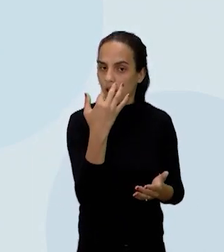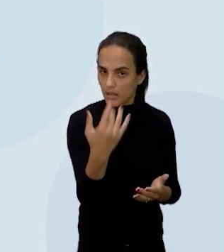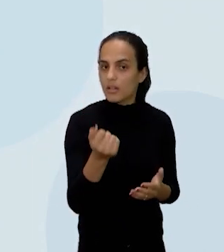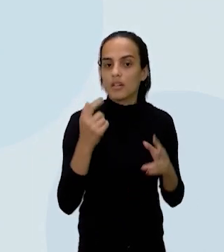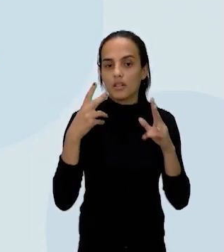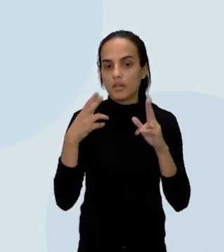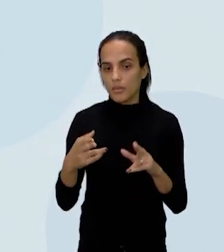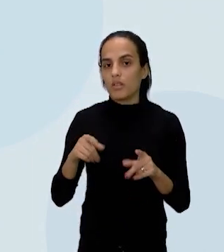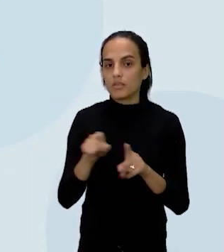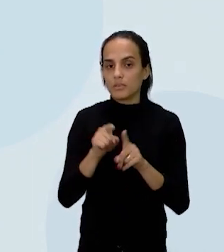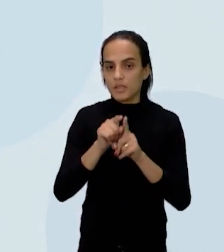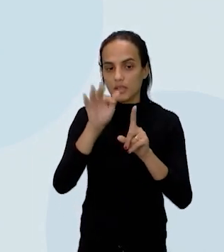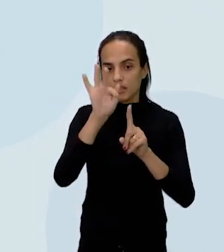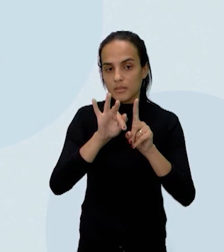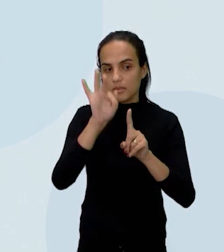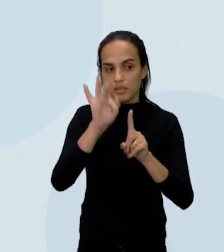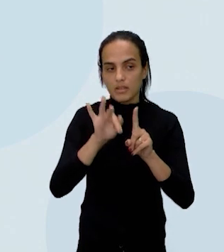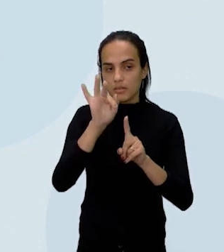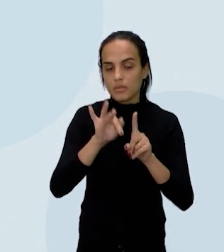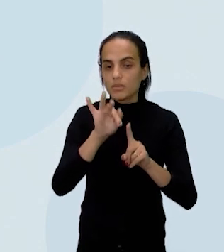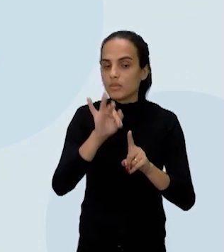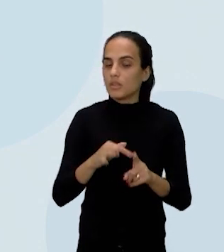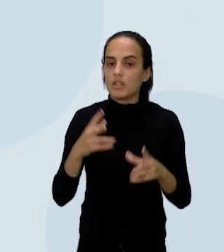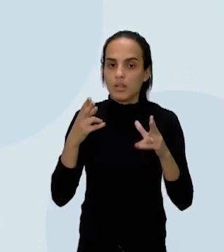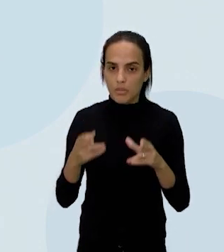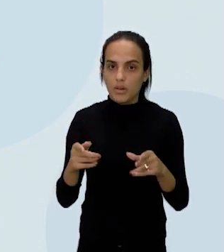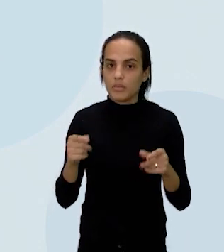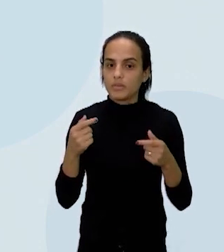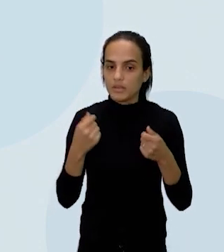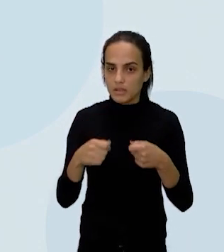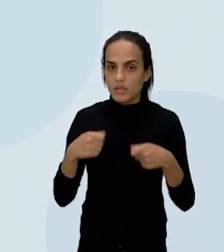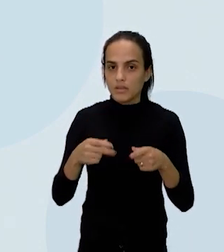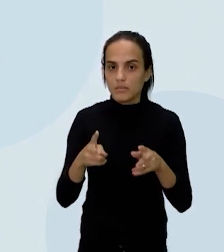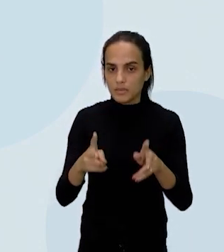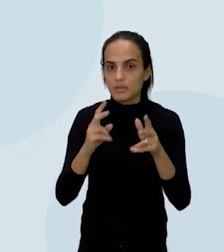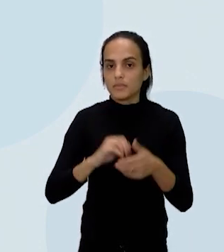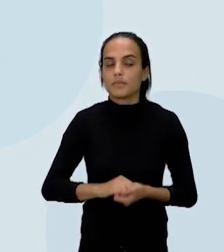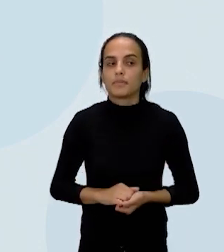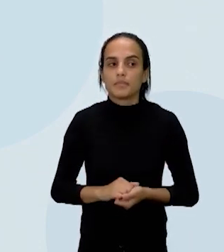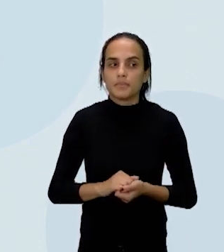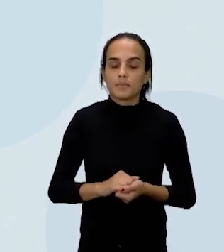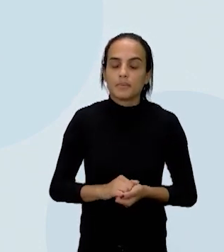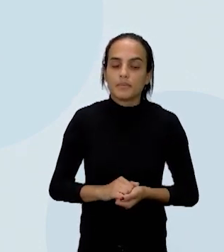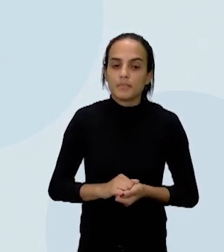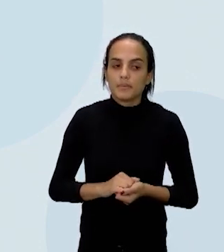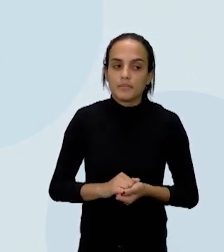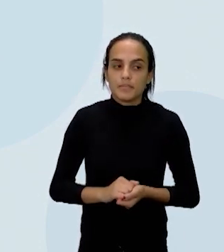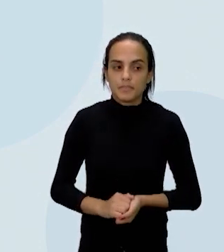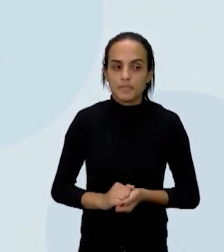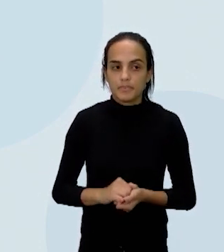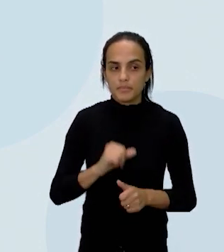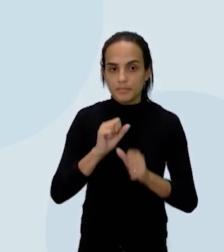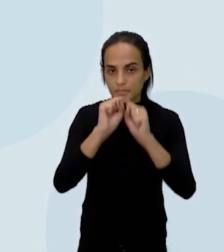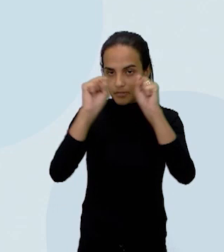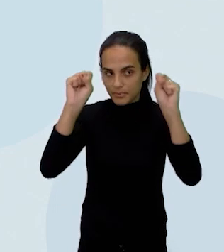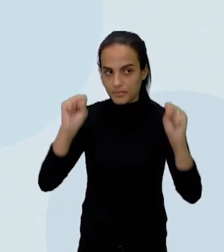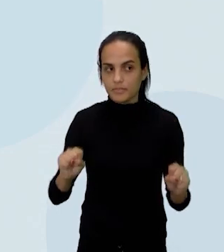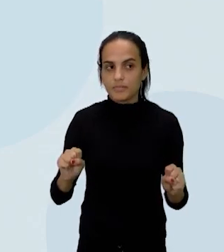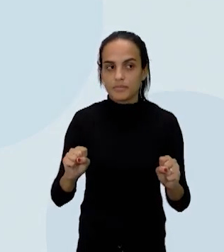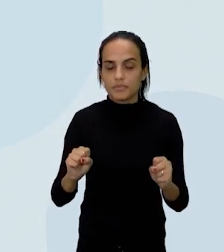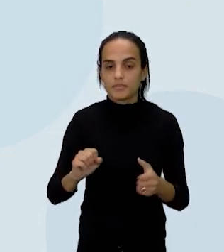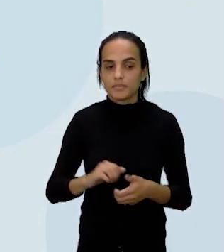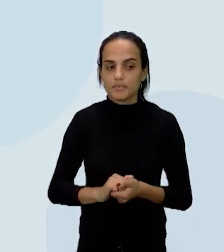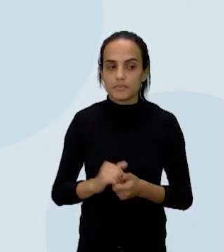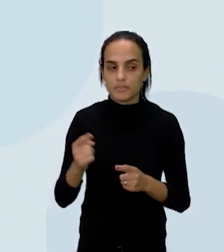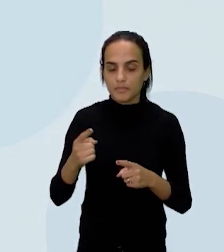temperatura, não vai ter alteração, sempre na mesma pressão, coexistem no mesmo sistema reagente e produto, ou seja,